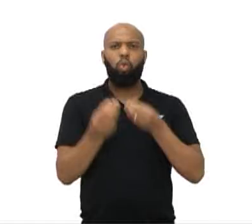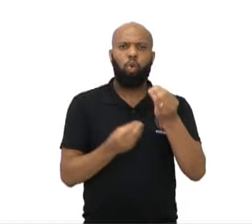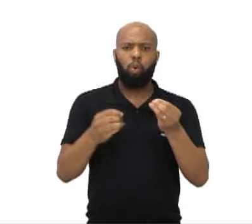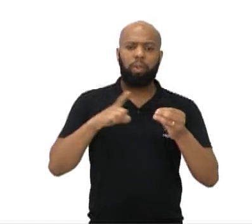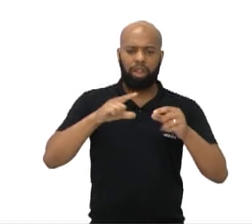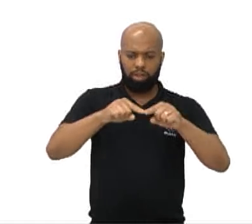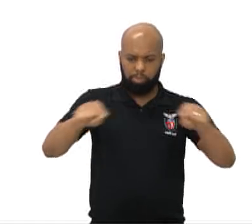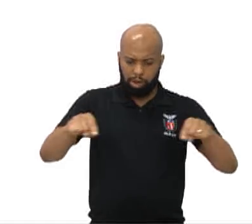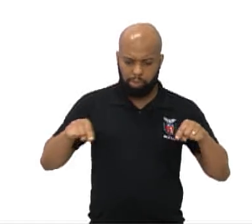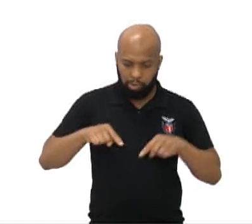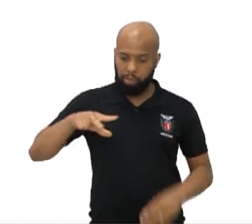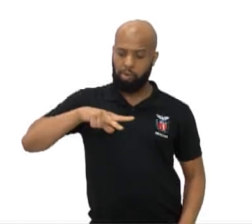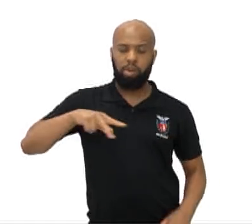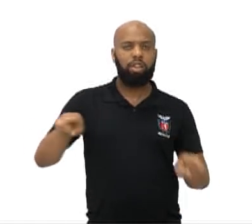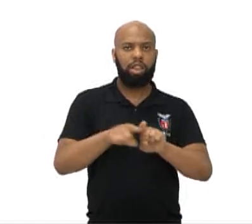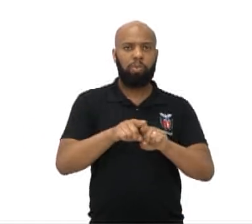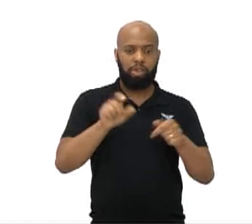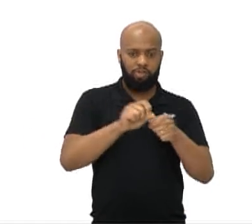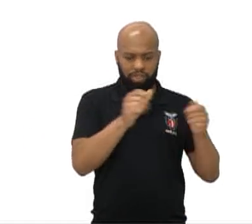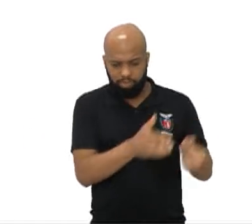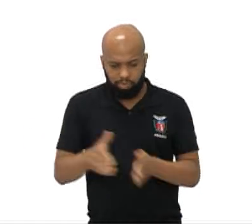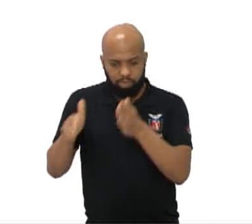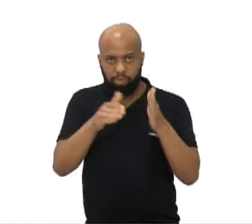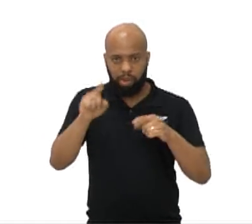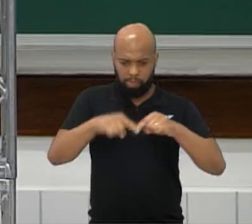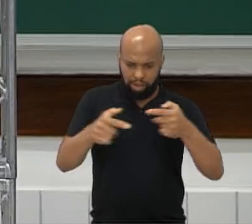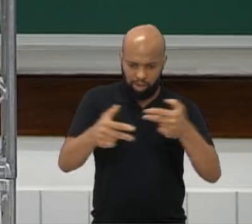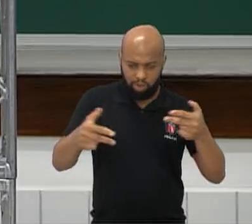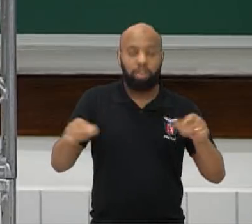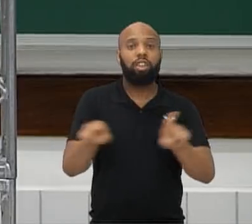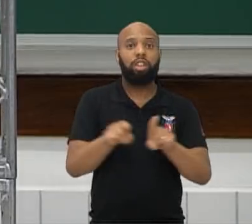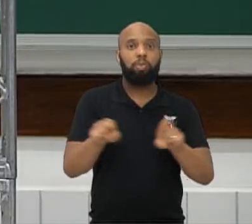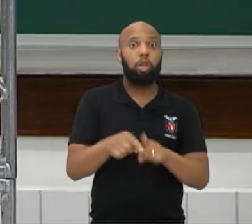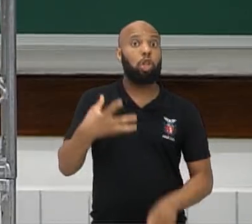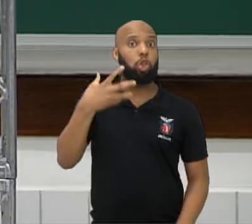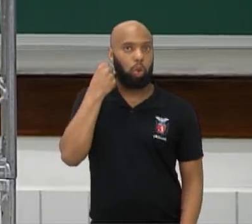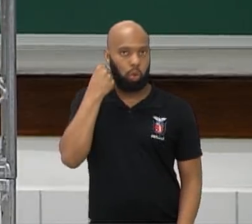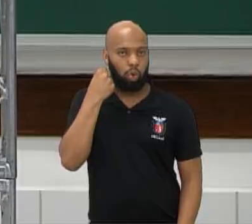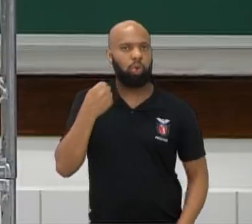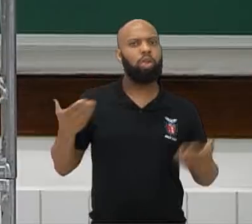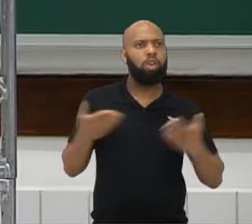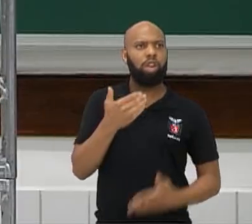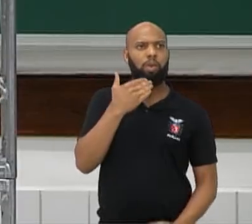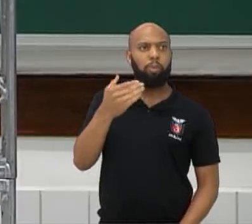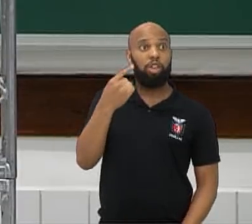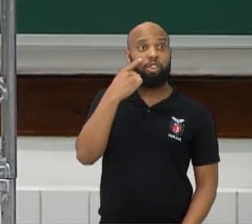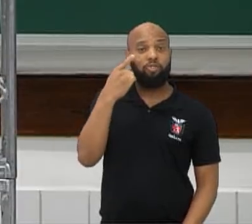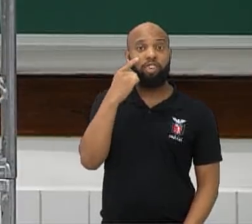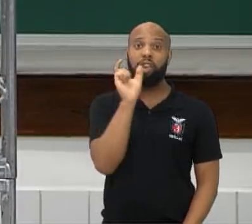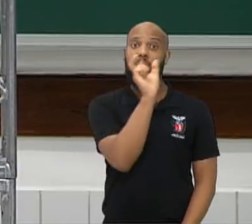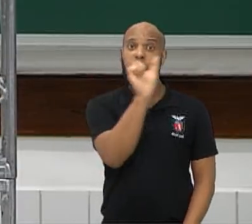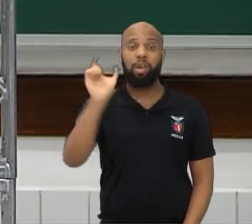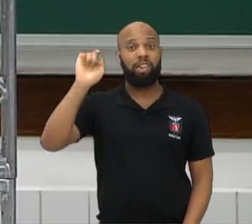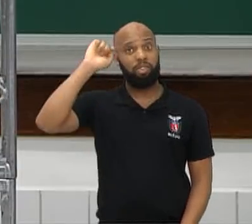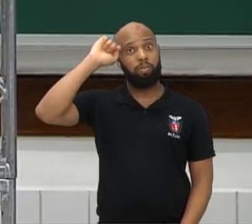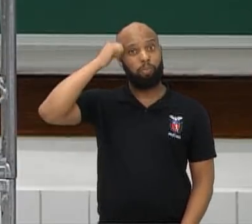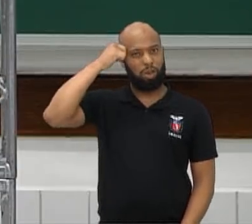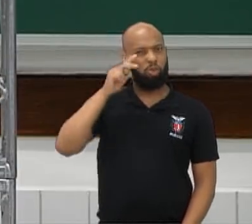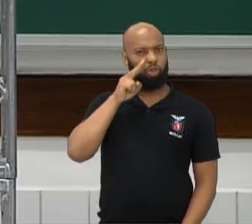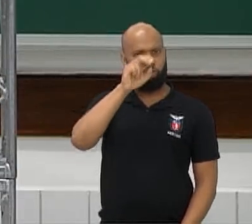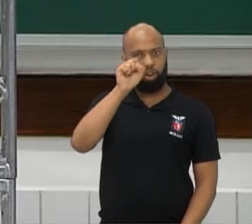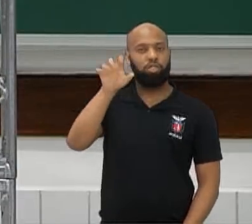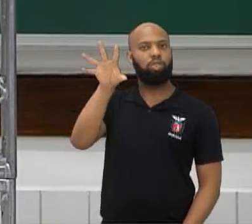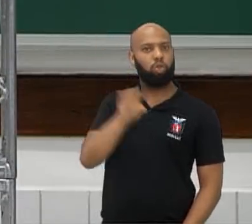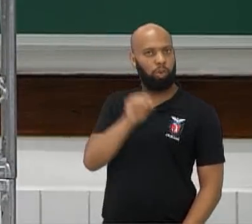propriedade privada, a produção de mercadorias e o lucro. Peço que vocês anotem também essas palavras que estão aqui em negrito, em